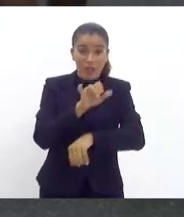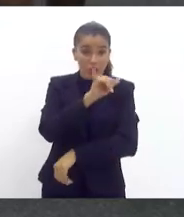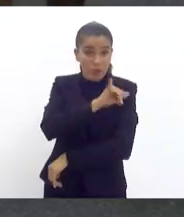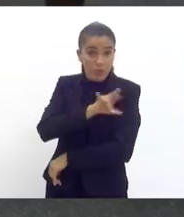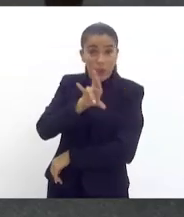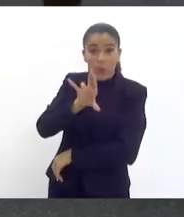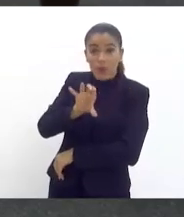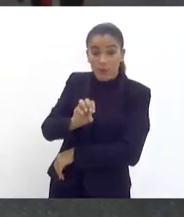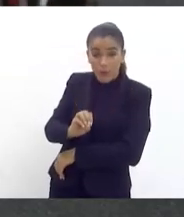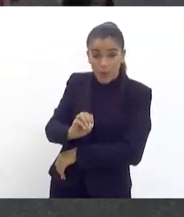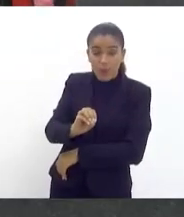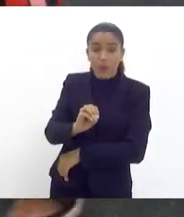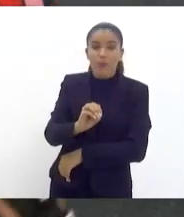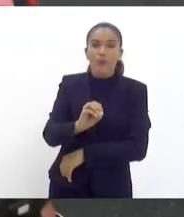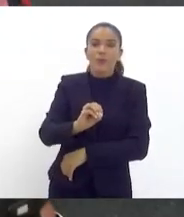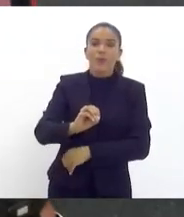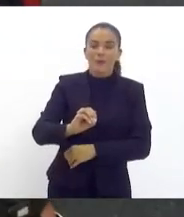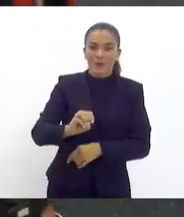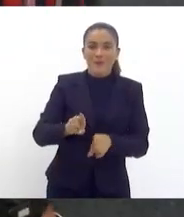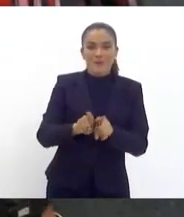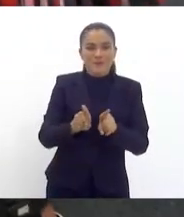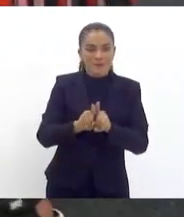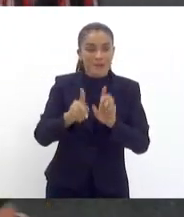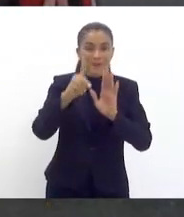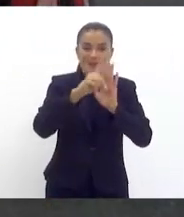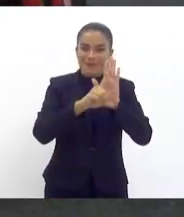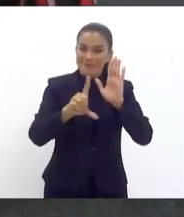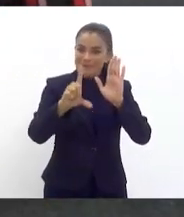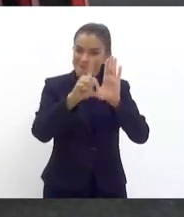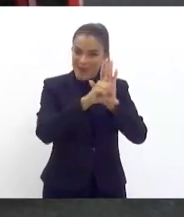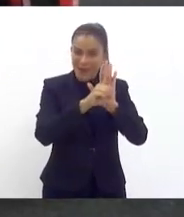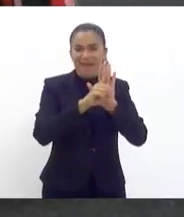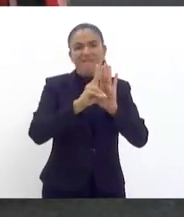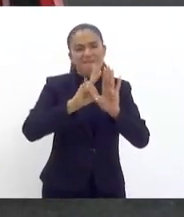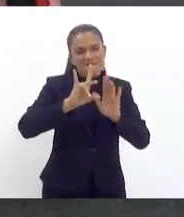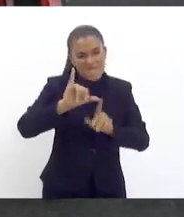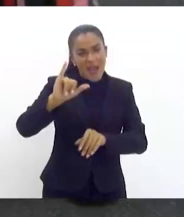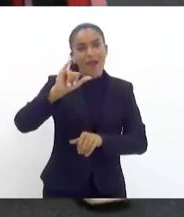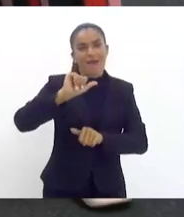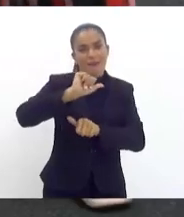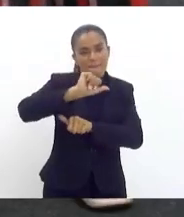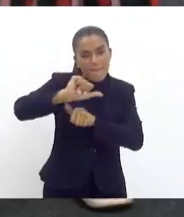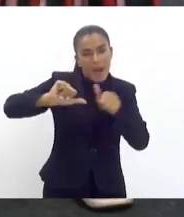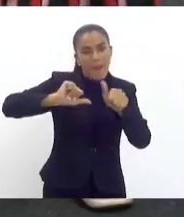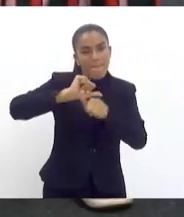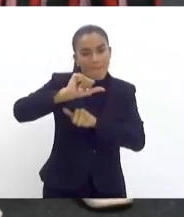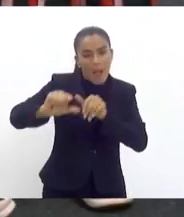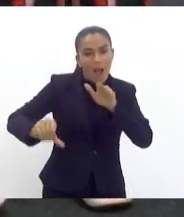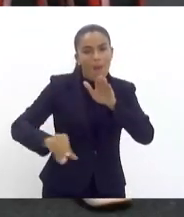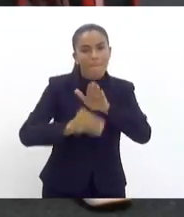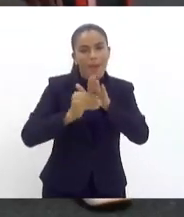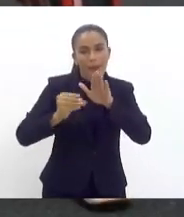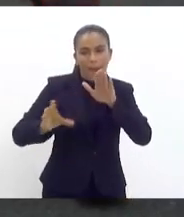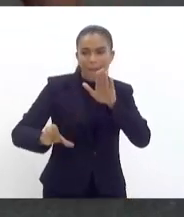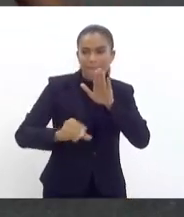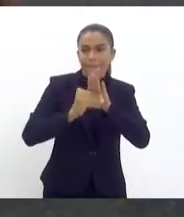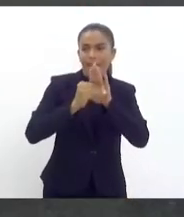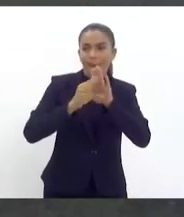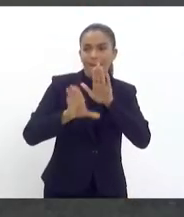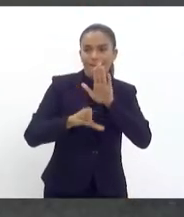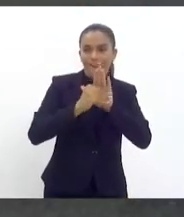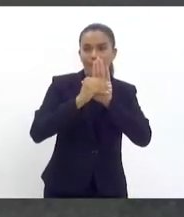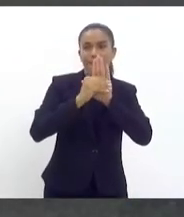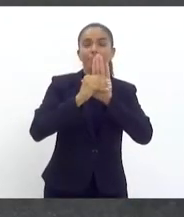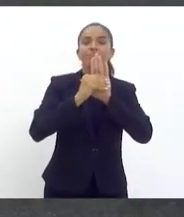Janeiro, e depois esse PL ele vai sofrer ainda algumas alterações, algumas emendas, no sentido